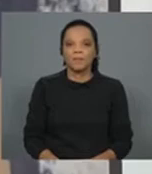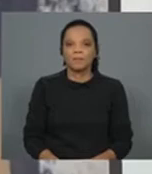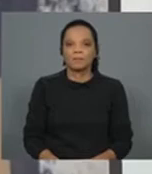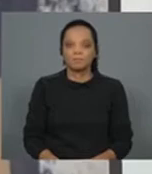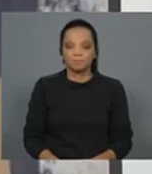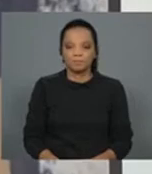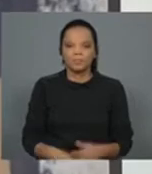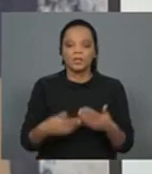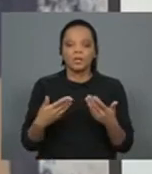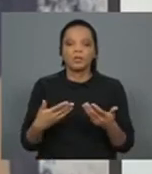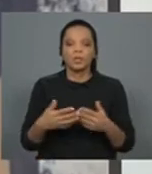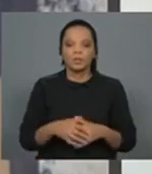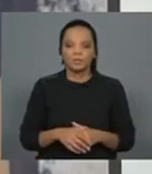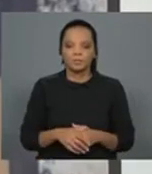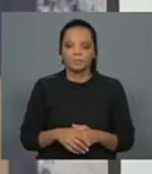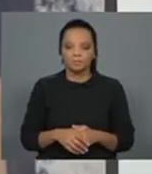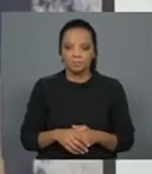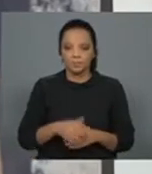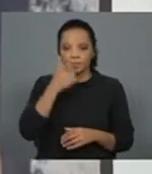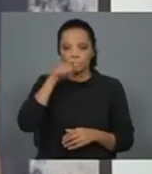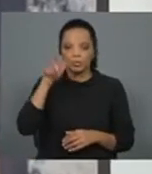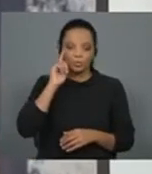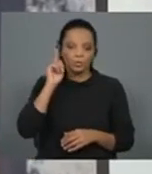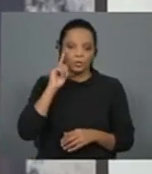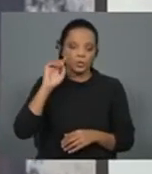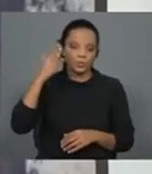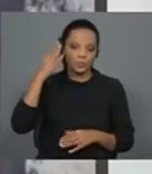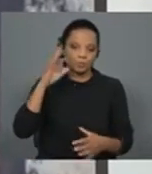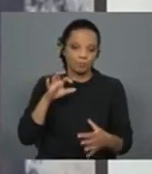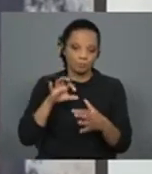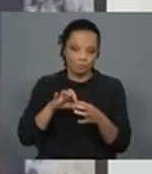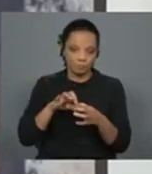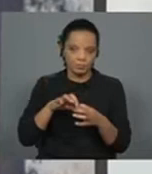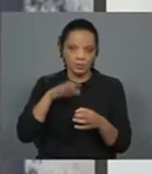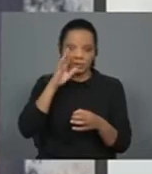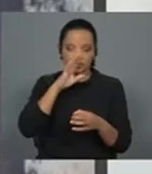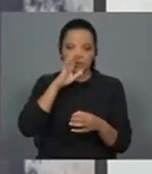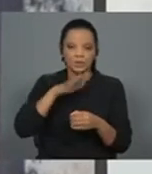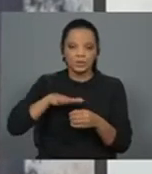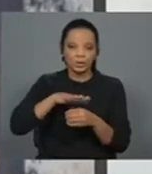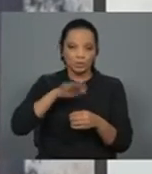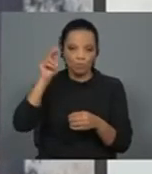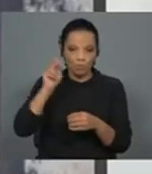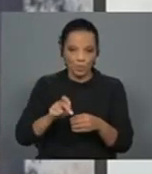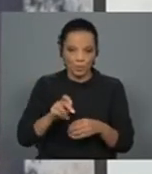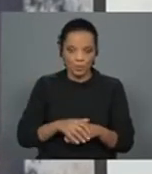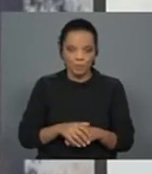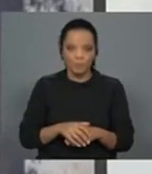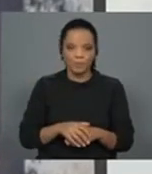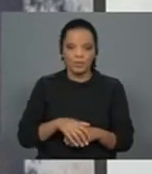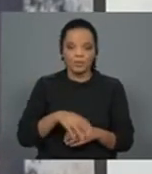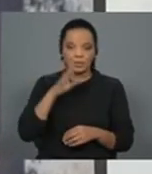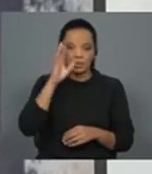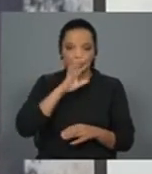Terminamos a ouvir aqueles que, mais importa, também no caso de uma catástrofe desta natureza, se ela vier a